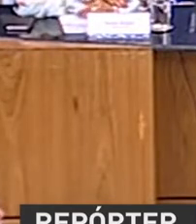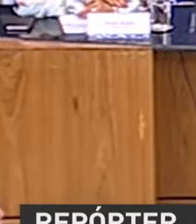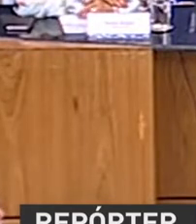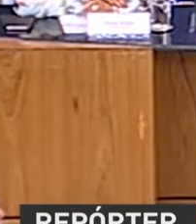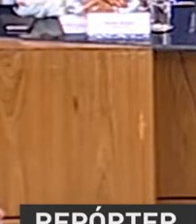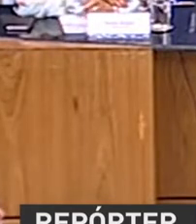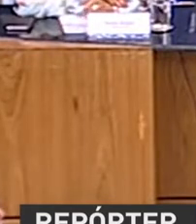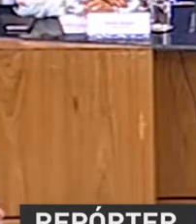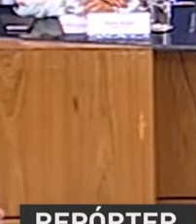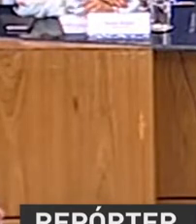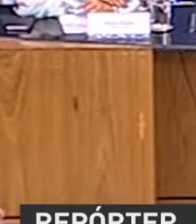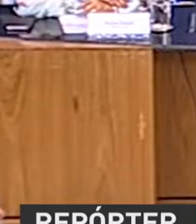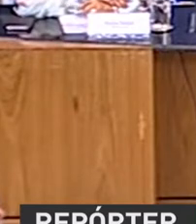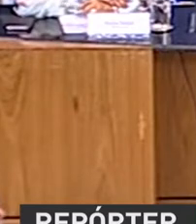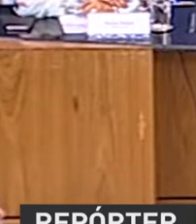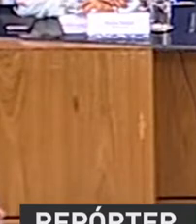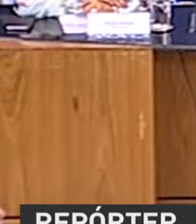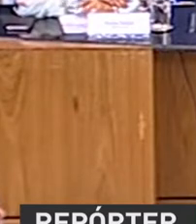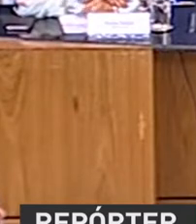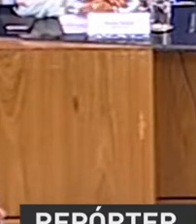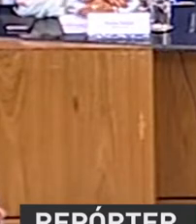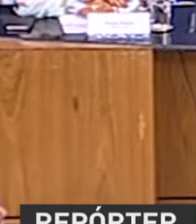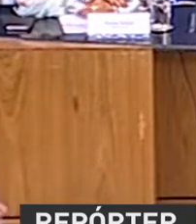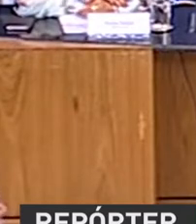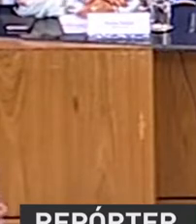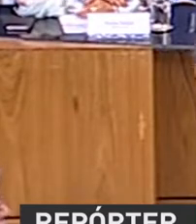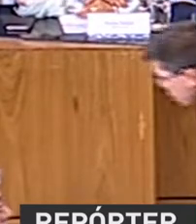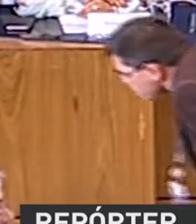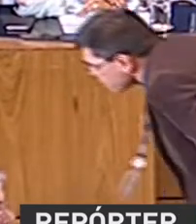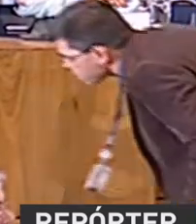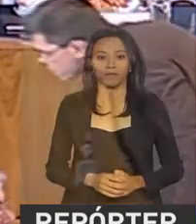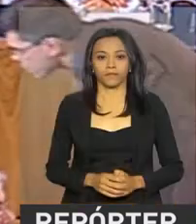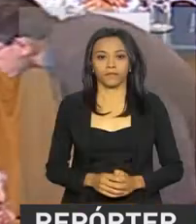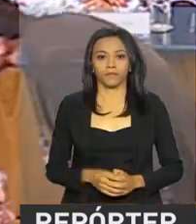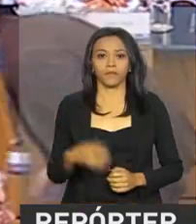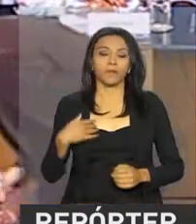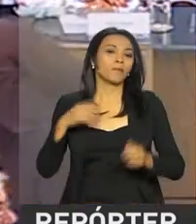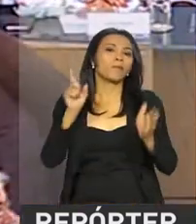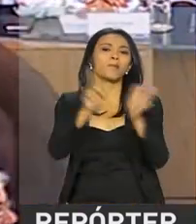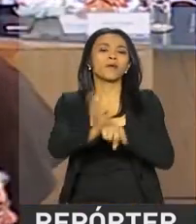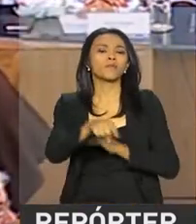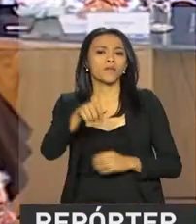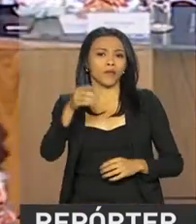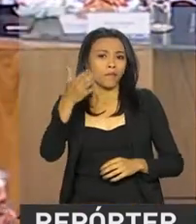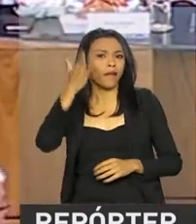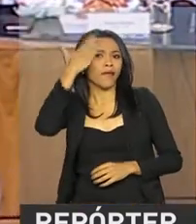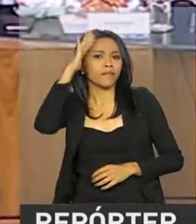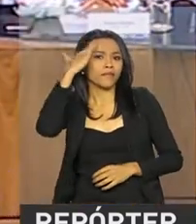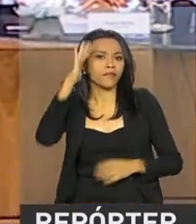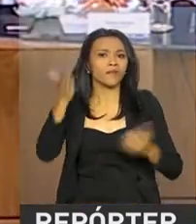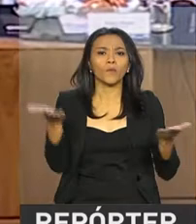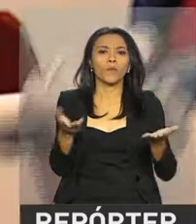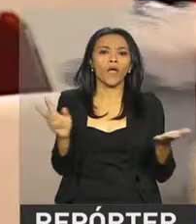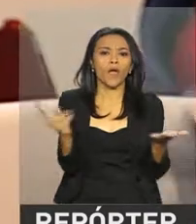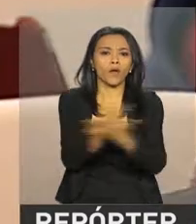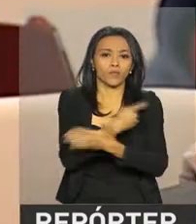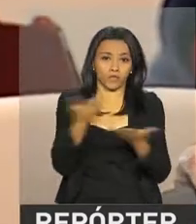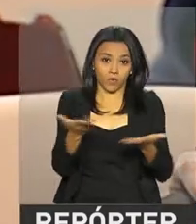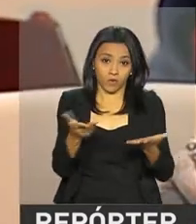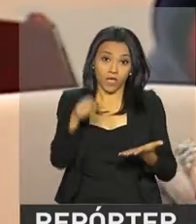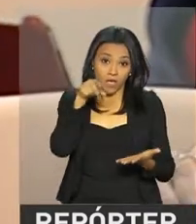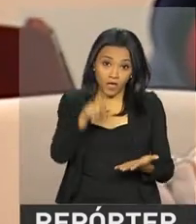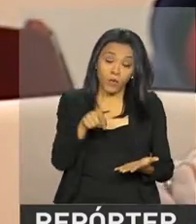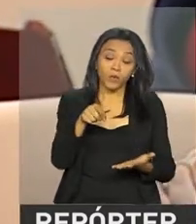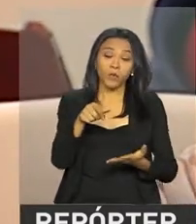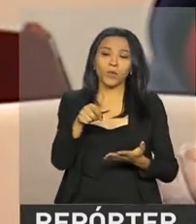prova. Vamos lá. É só para a gente entender melhor essa operação de hoje. Esses são casos do Enem do